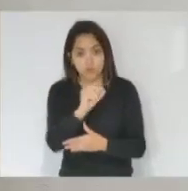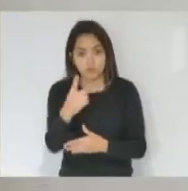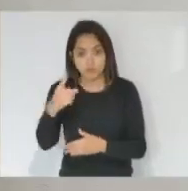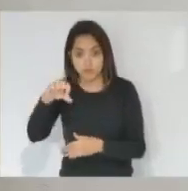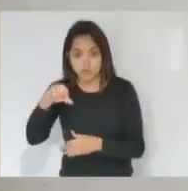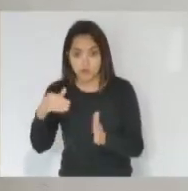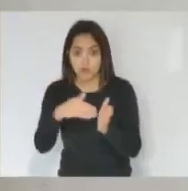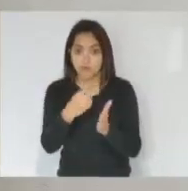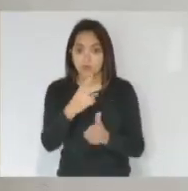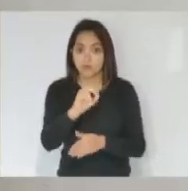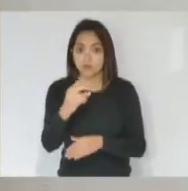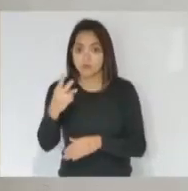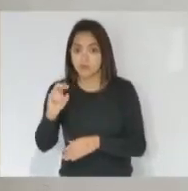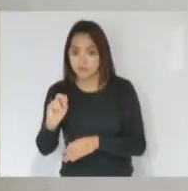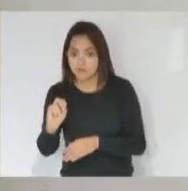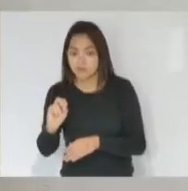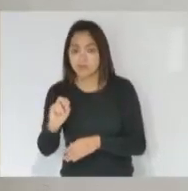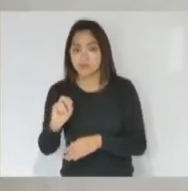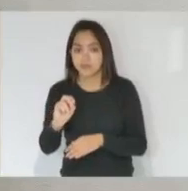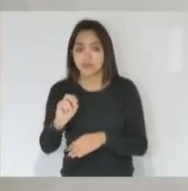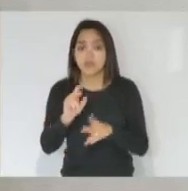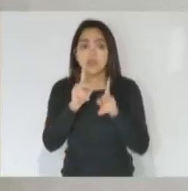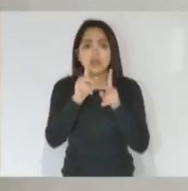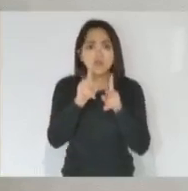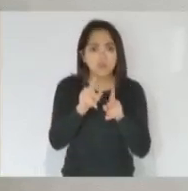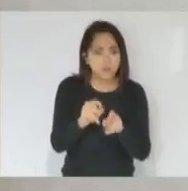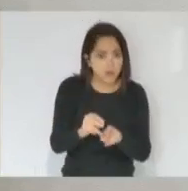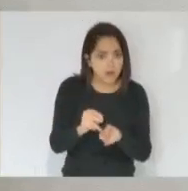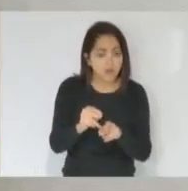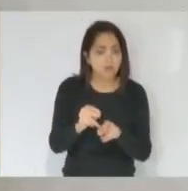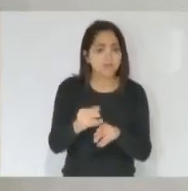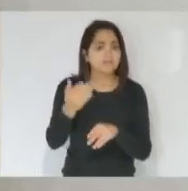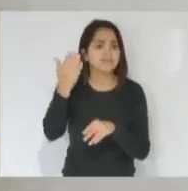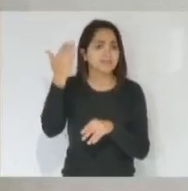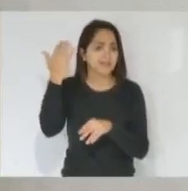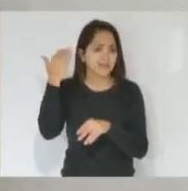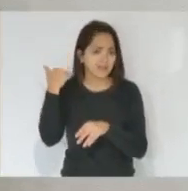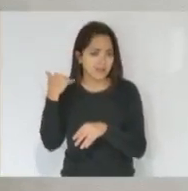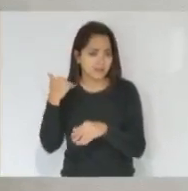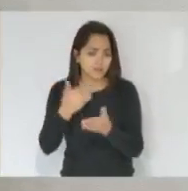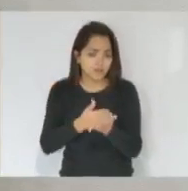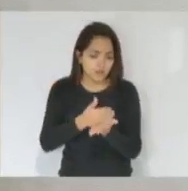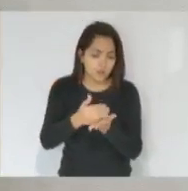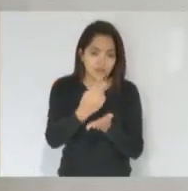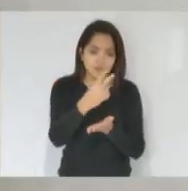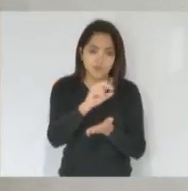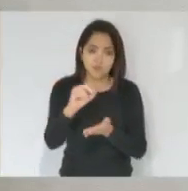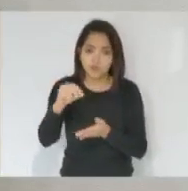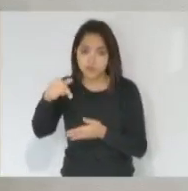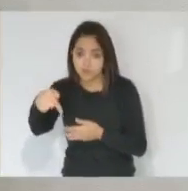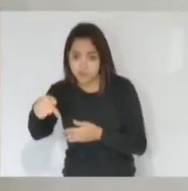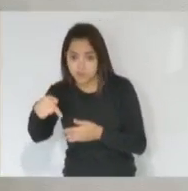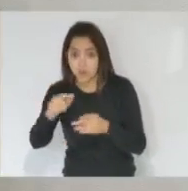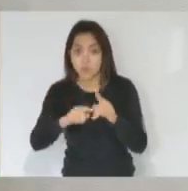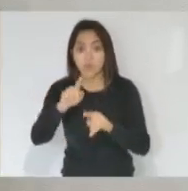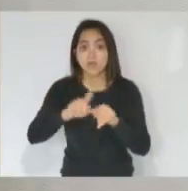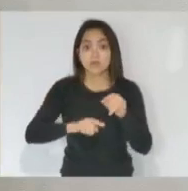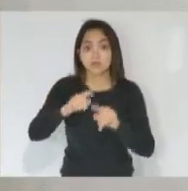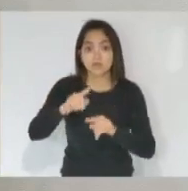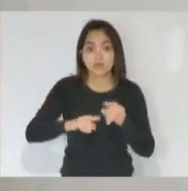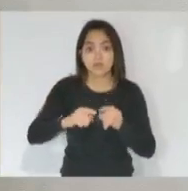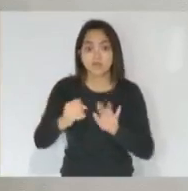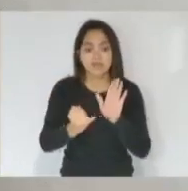2019-2020 nos mesmos moldes daquelas que nós vamos fazendo desde 2007, com esses produtos isentos